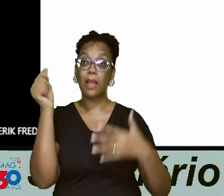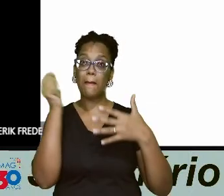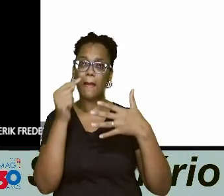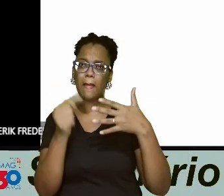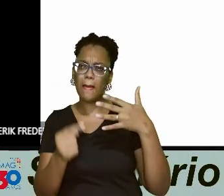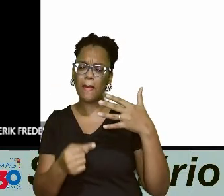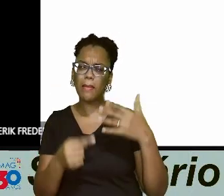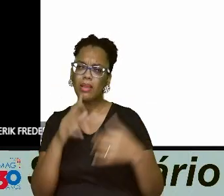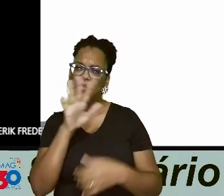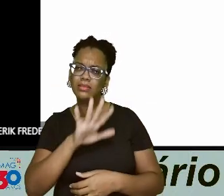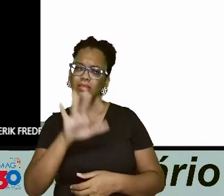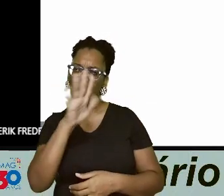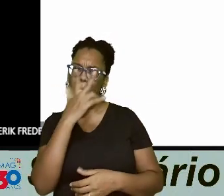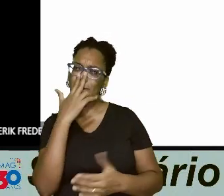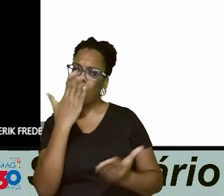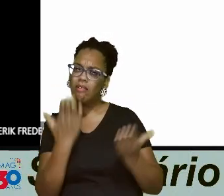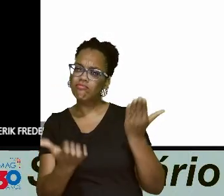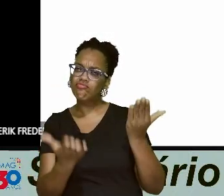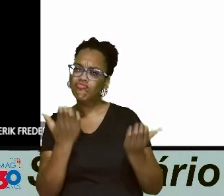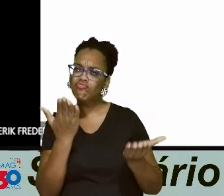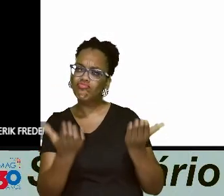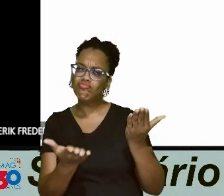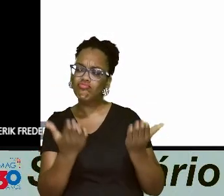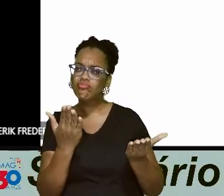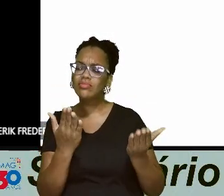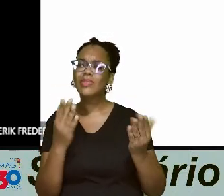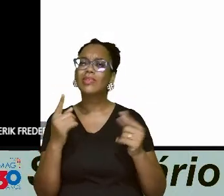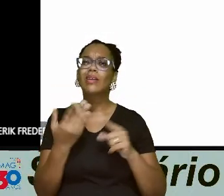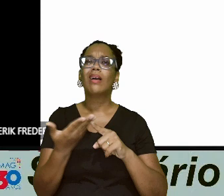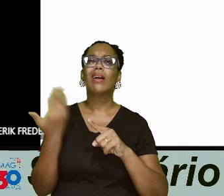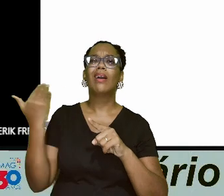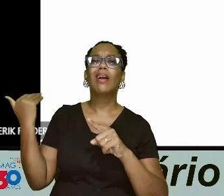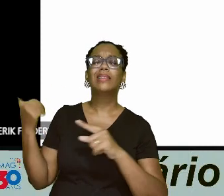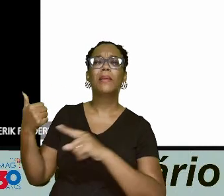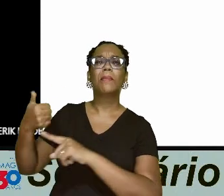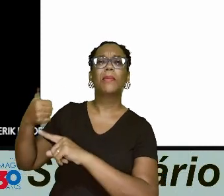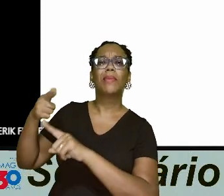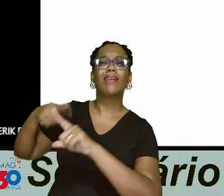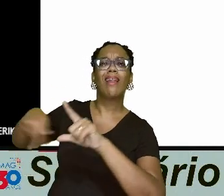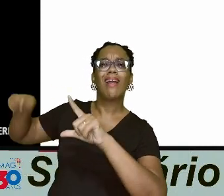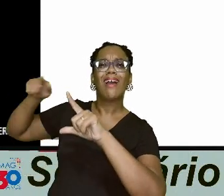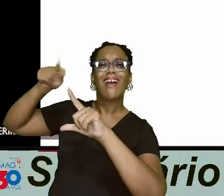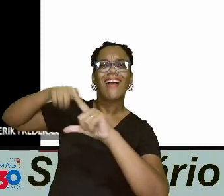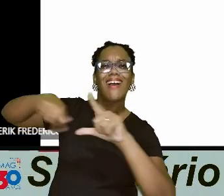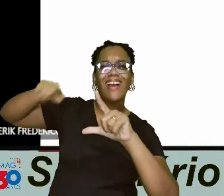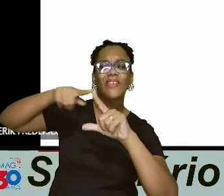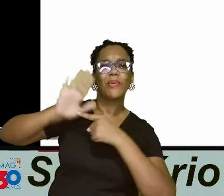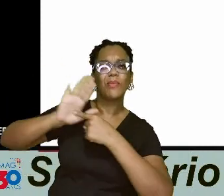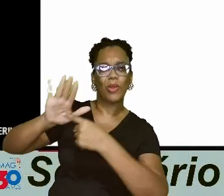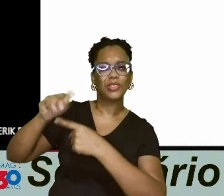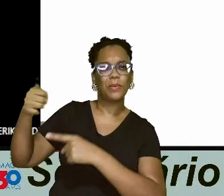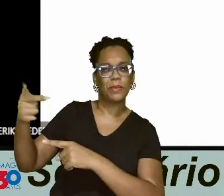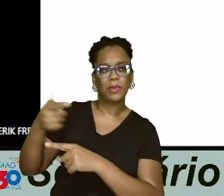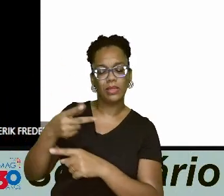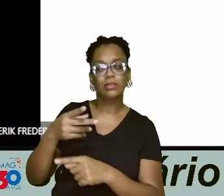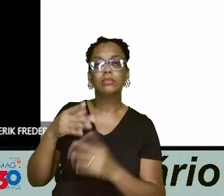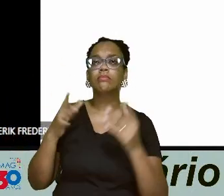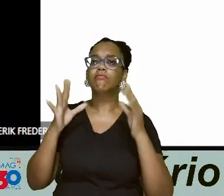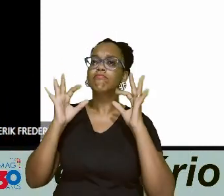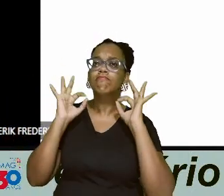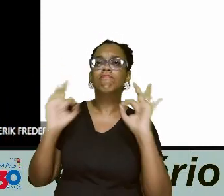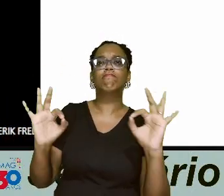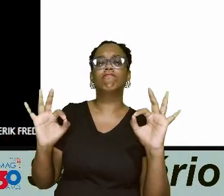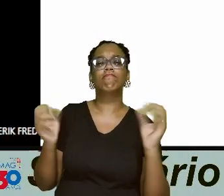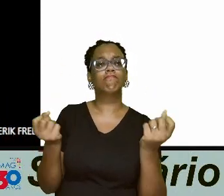em harmonia com aqueles primeiros gráficos que eu apresentei, em que se constatou que em um grande número